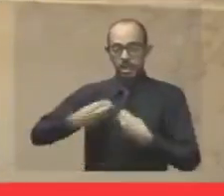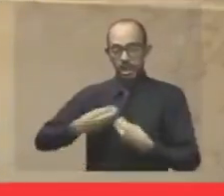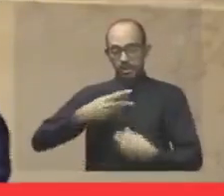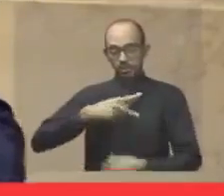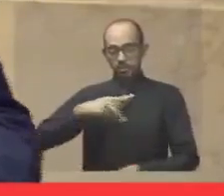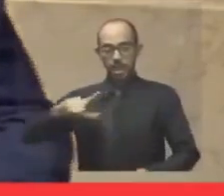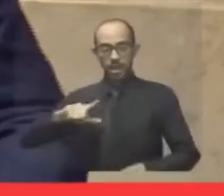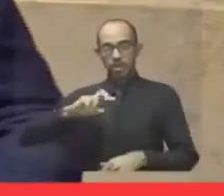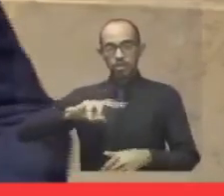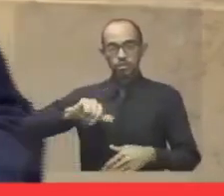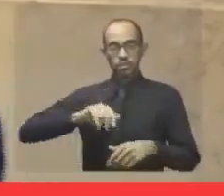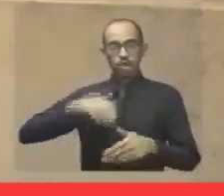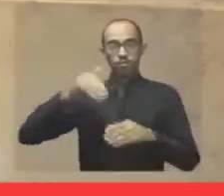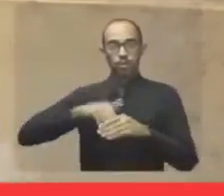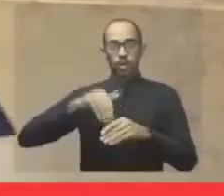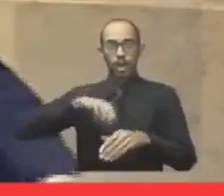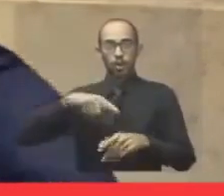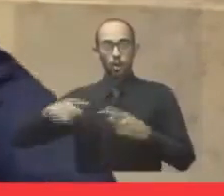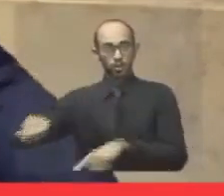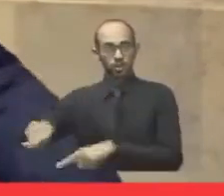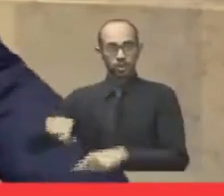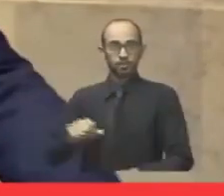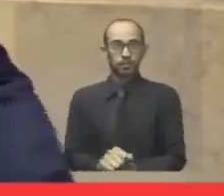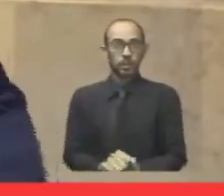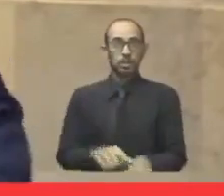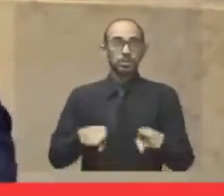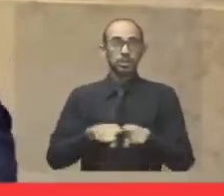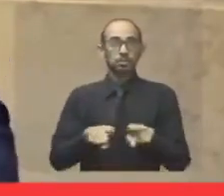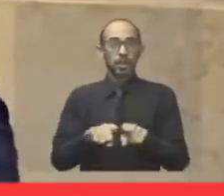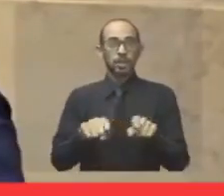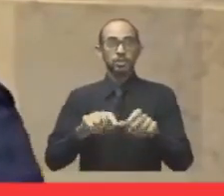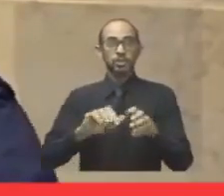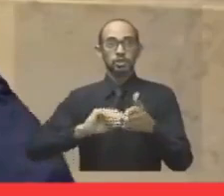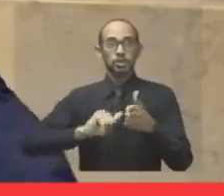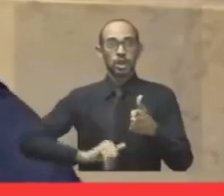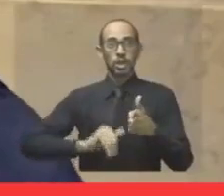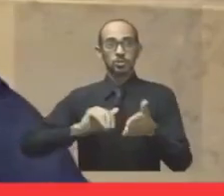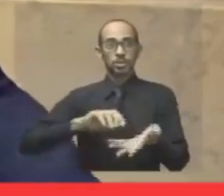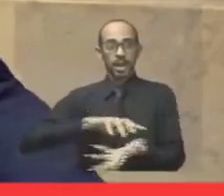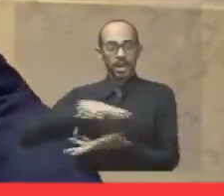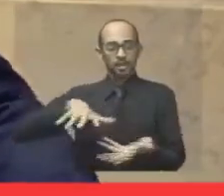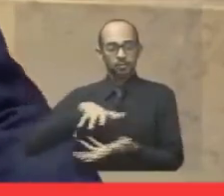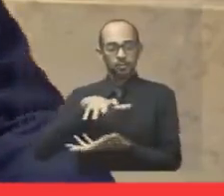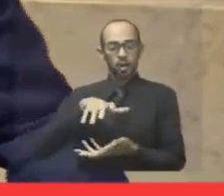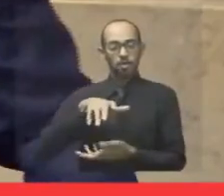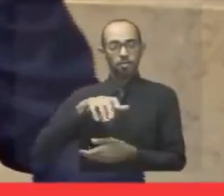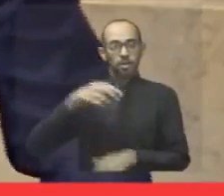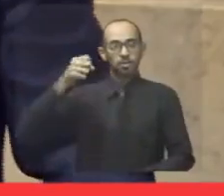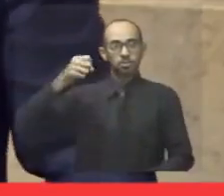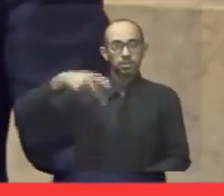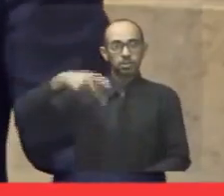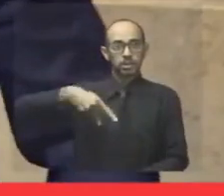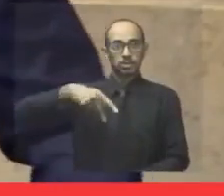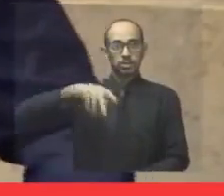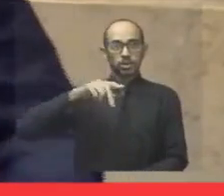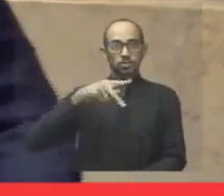a questão da reforma da Previdência. E no dia de hoje, tivemos uma batalha muito dura, pessoal.